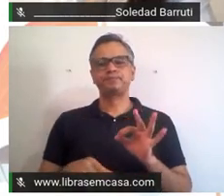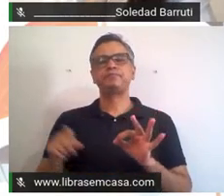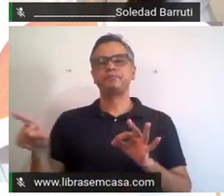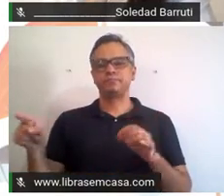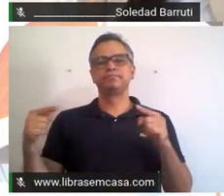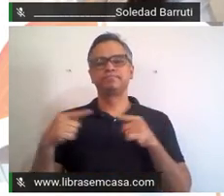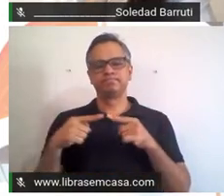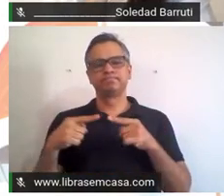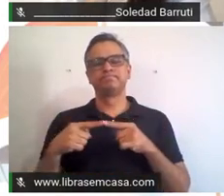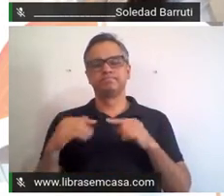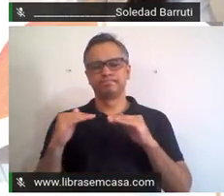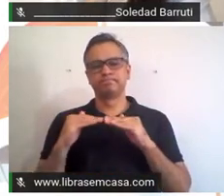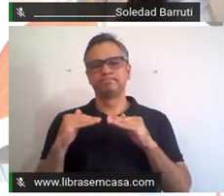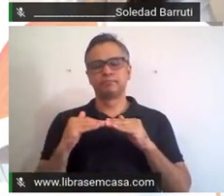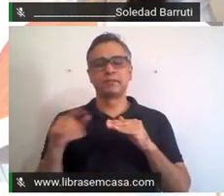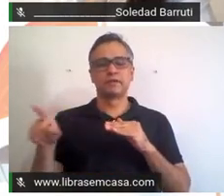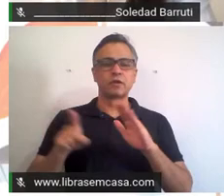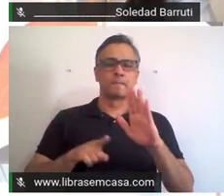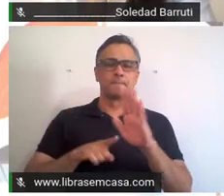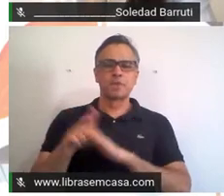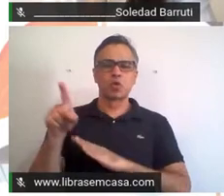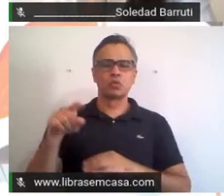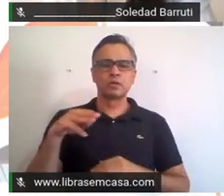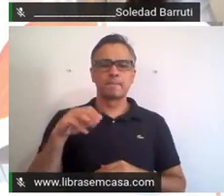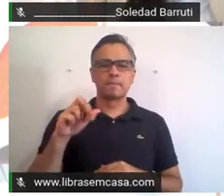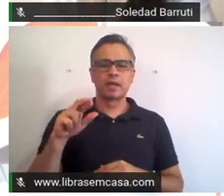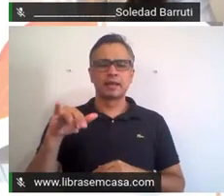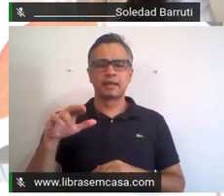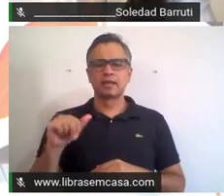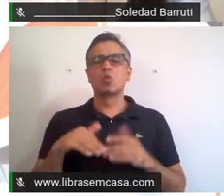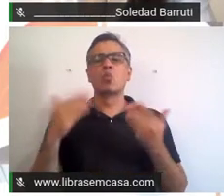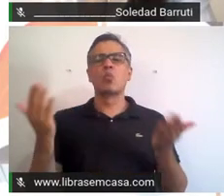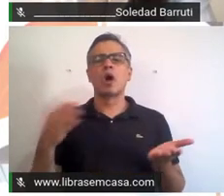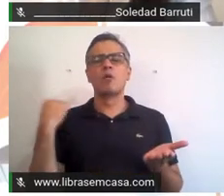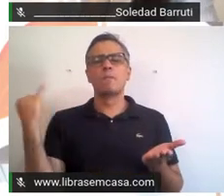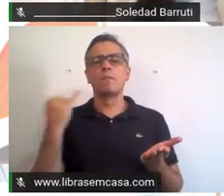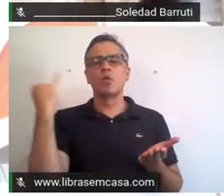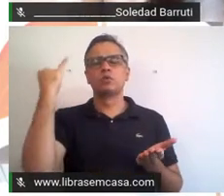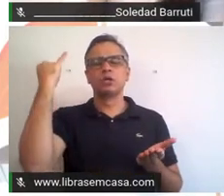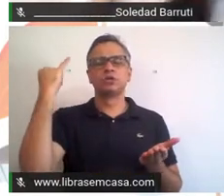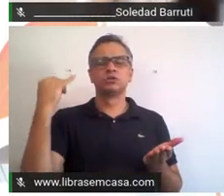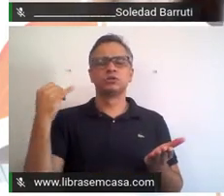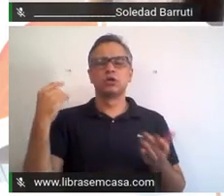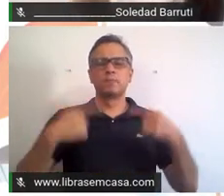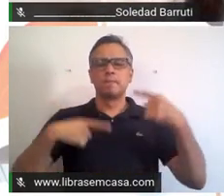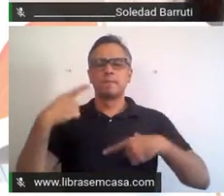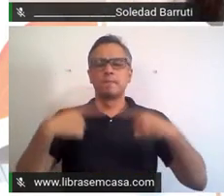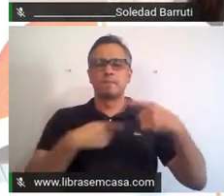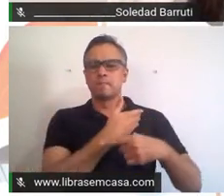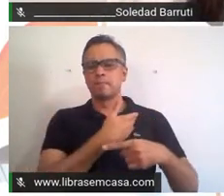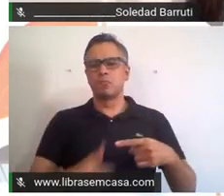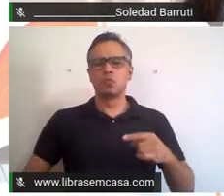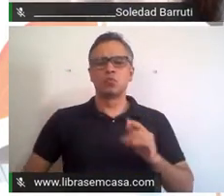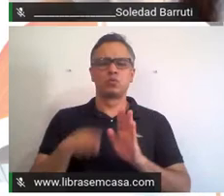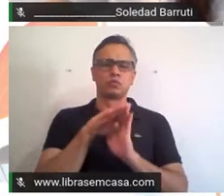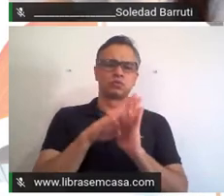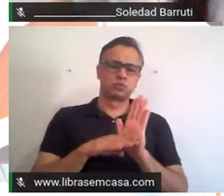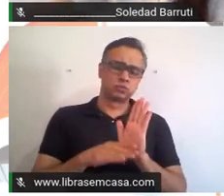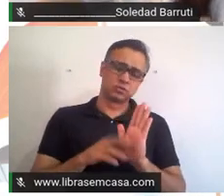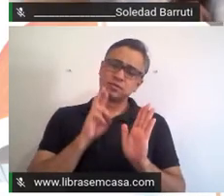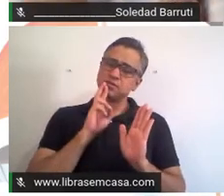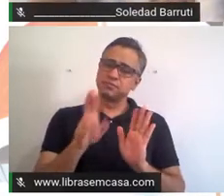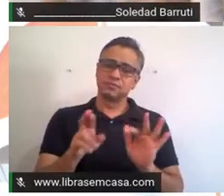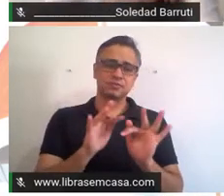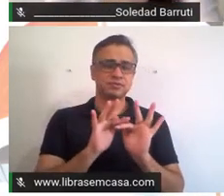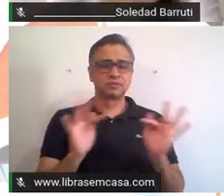E a pergunta que você fez, Marina, qual a importância das políticas públicas? A resposta é